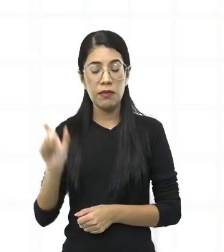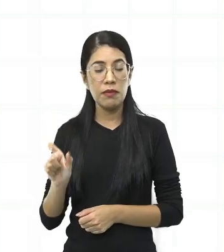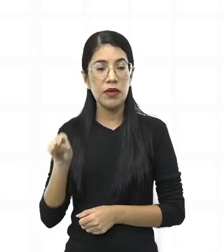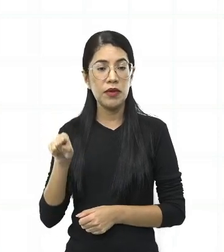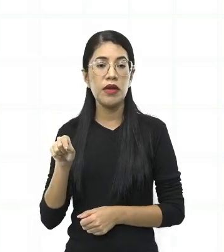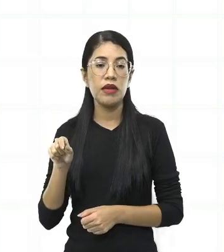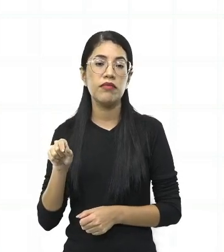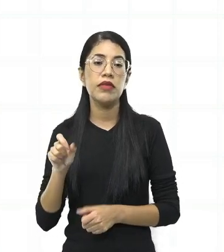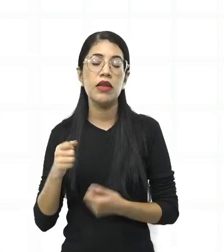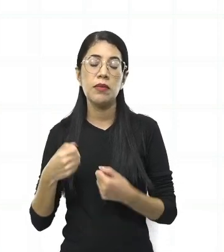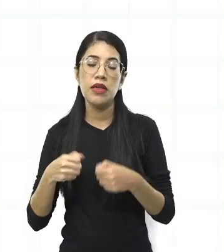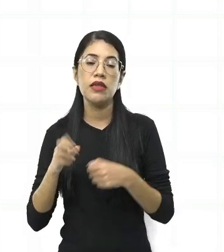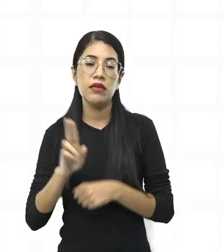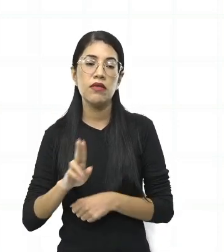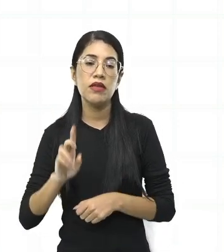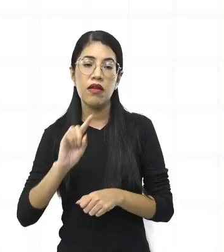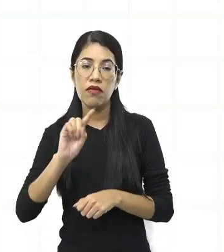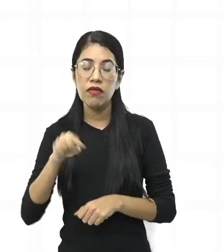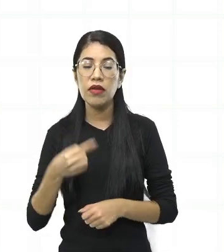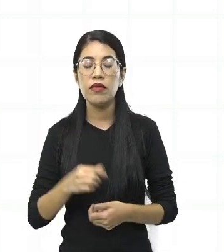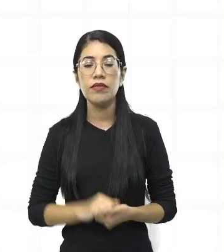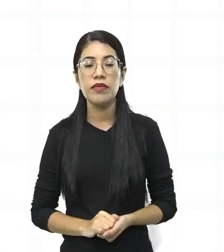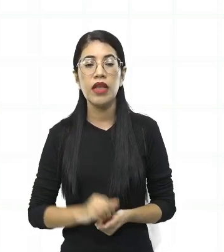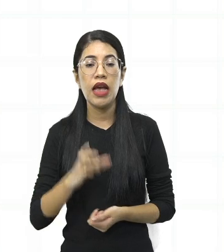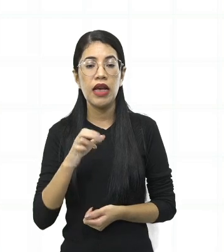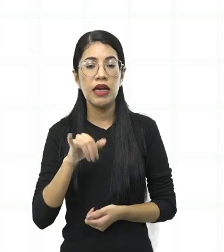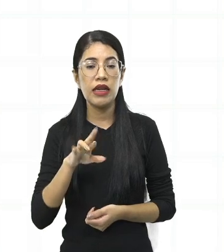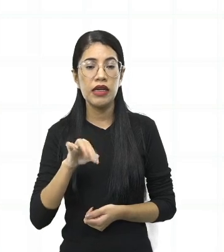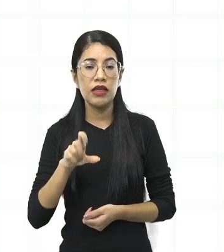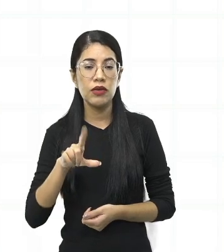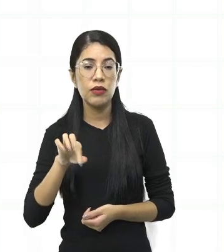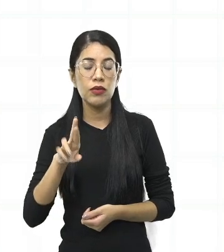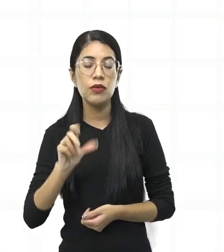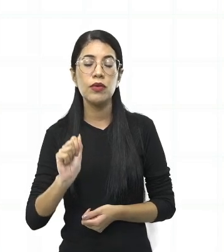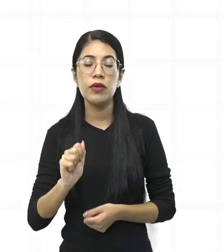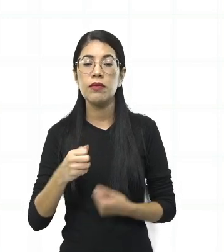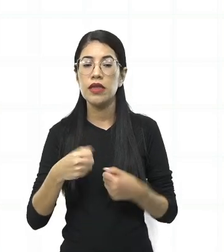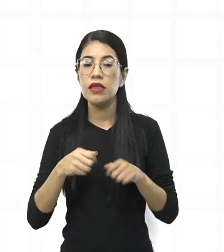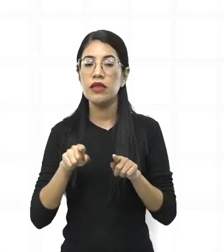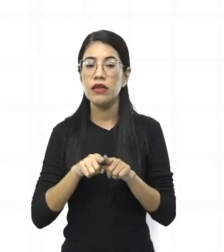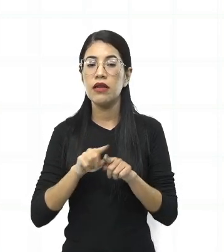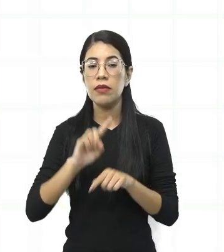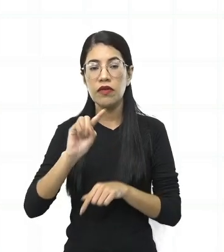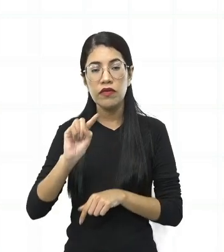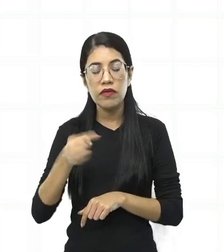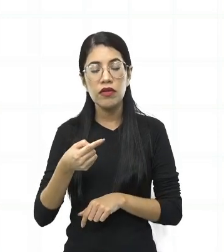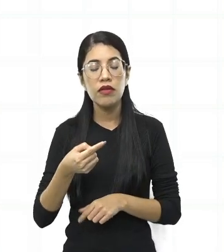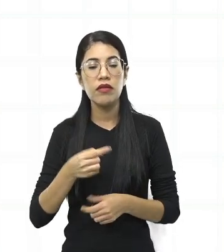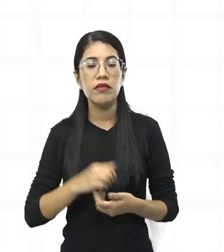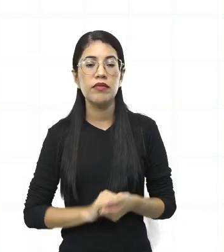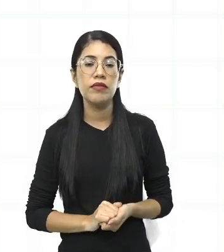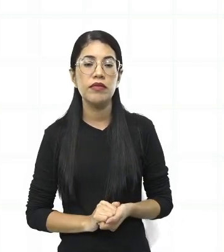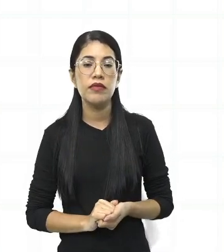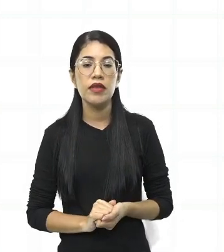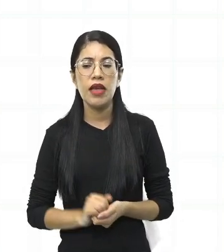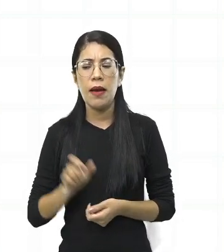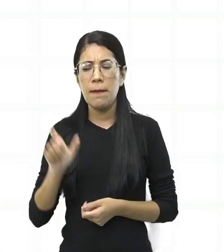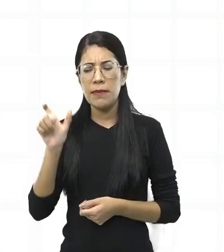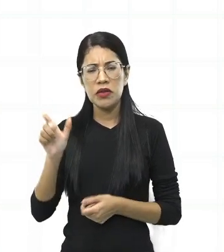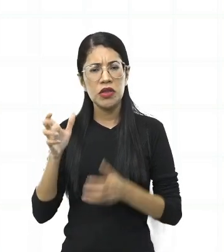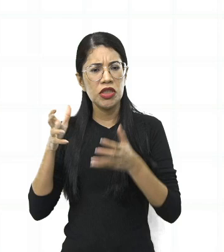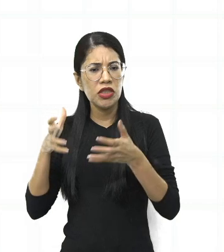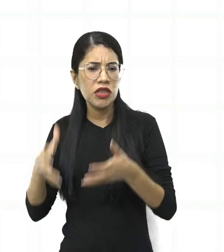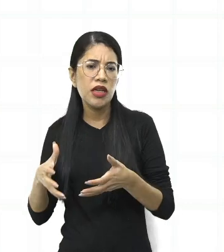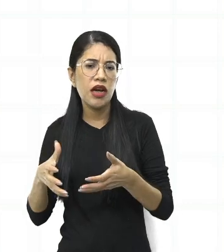A vírgula. Quem é a criatura? A vírgula. Então, ele está falando diretamente com a vírgula. Criatura chata,